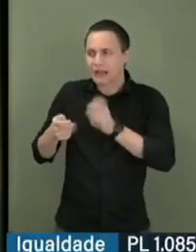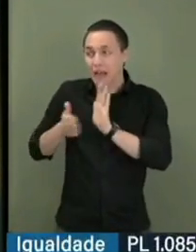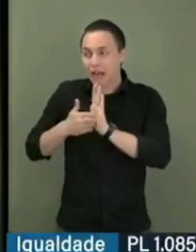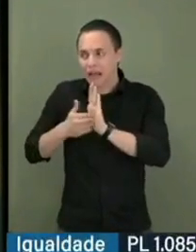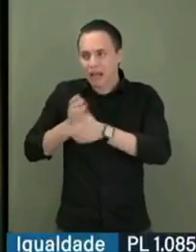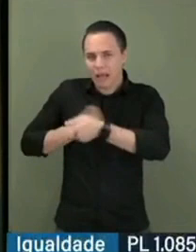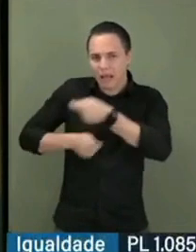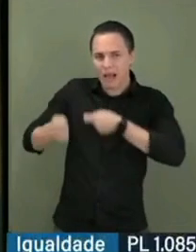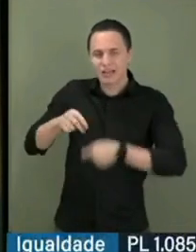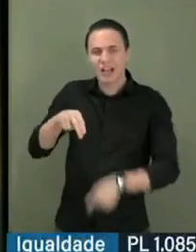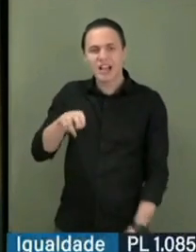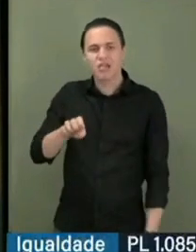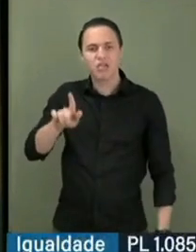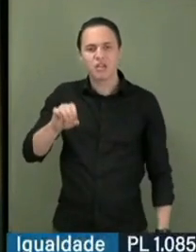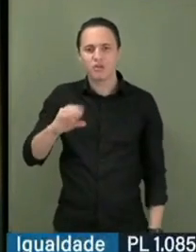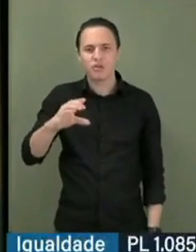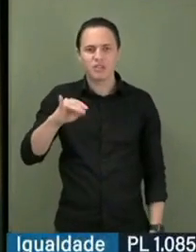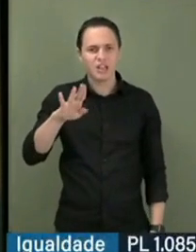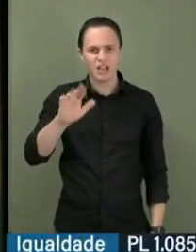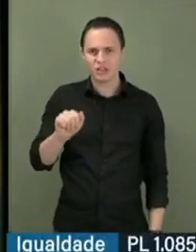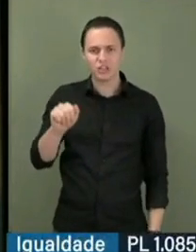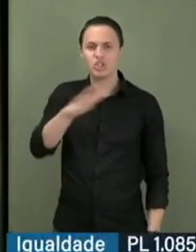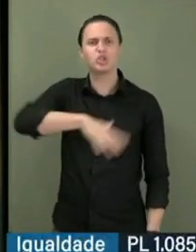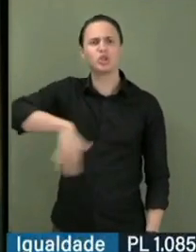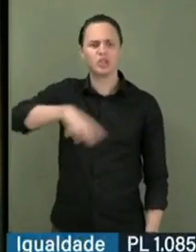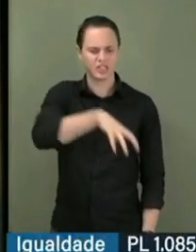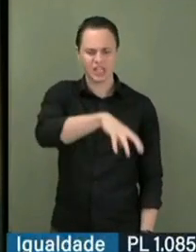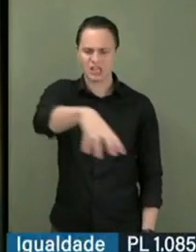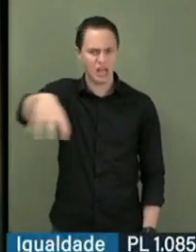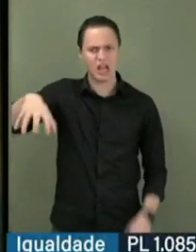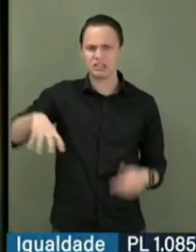De todas as esferas possíveis.